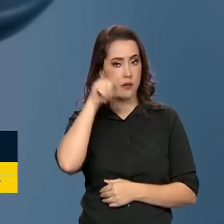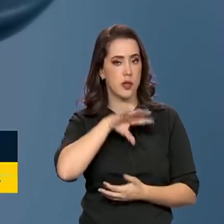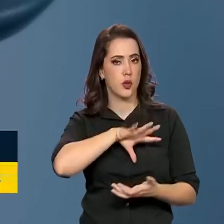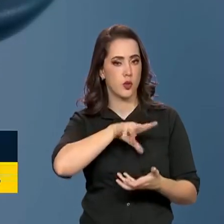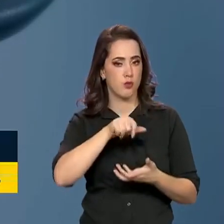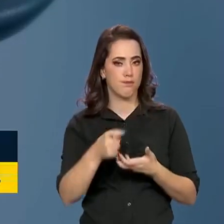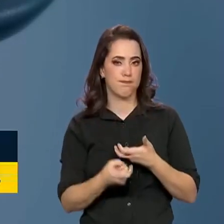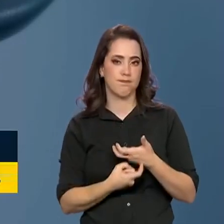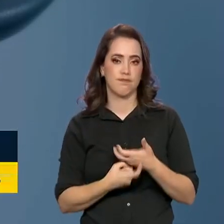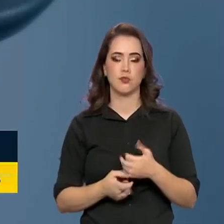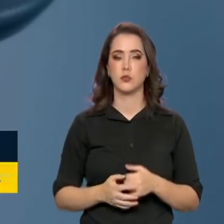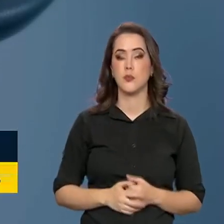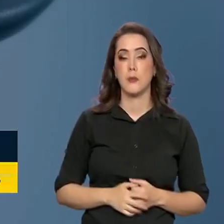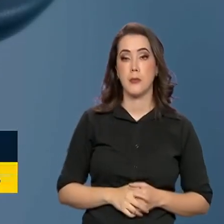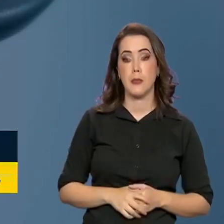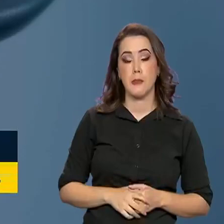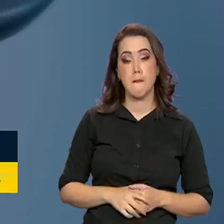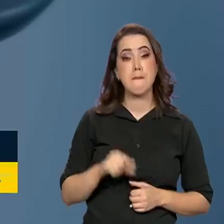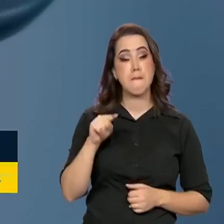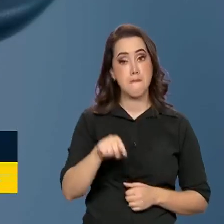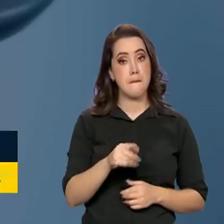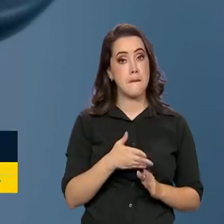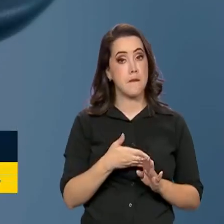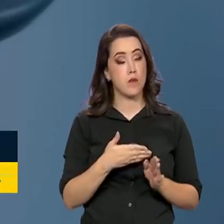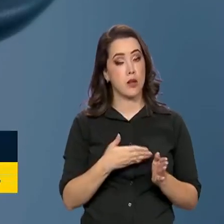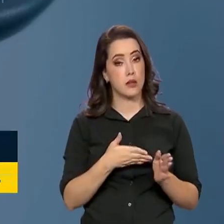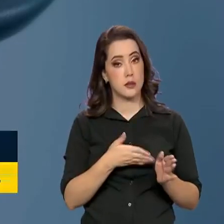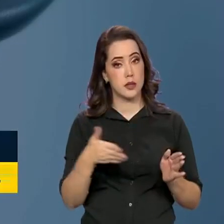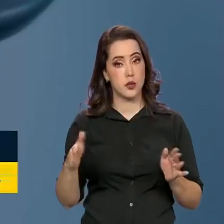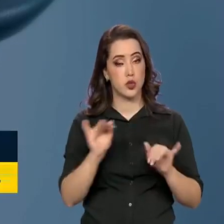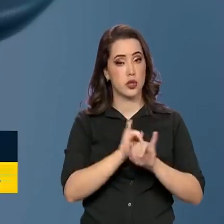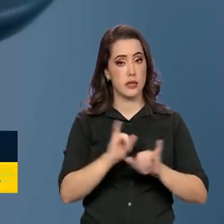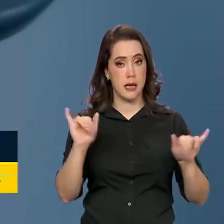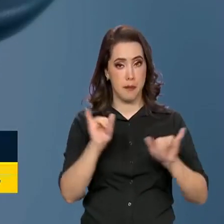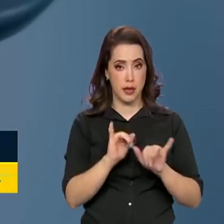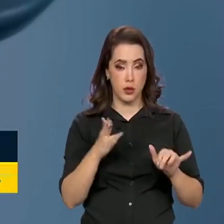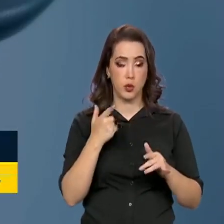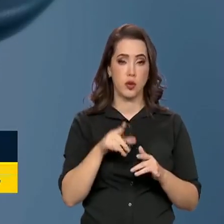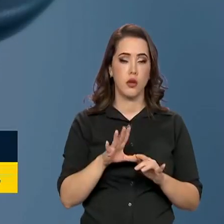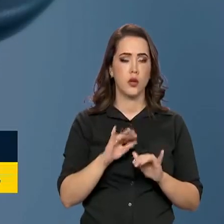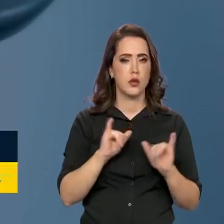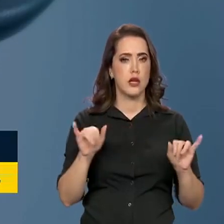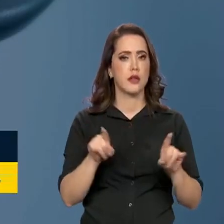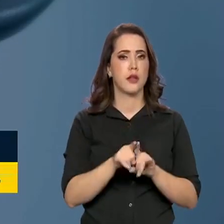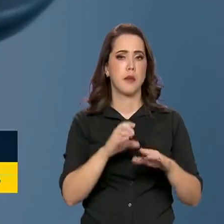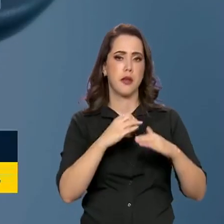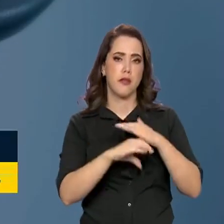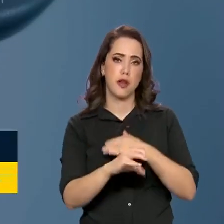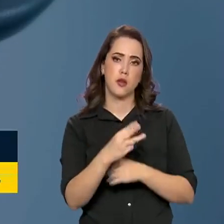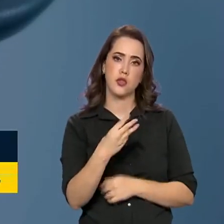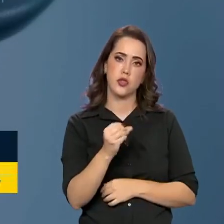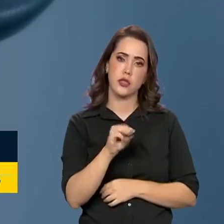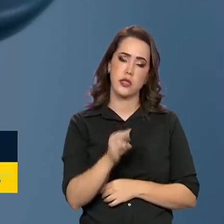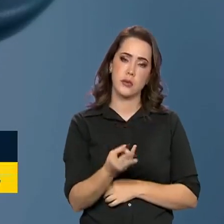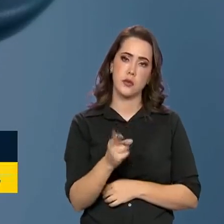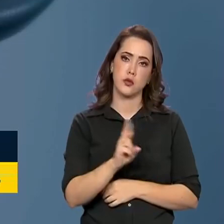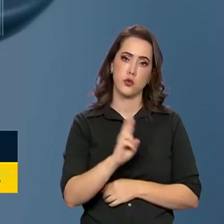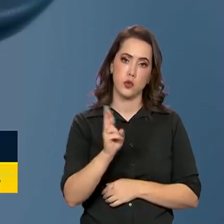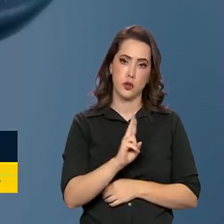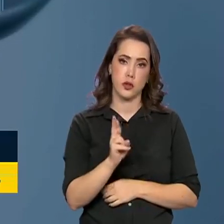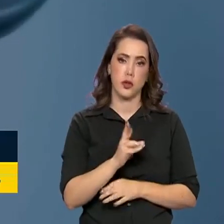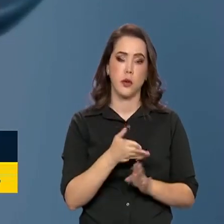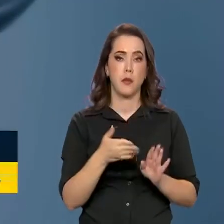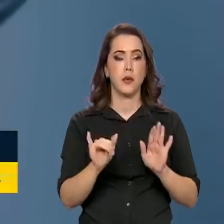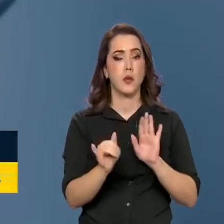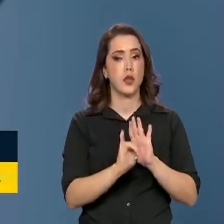Durante o lançamento do Plano Decenal para a Ciência Antártica do Brasil, foi anunciado o valor de R$30 milhões para